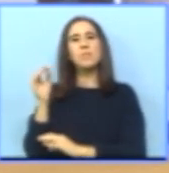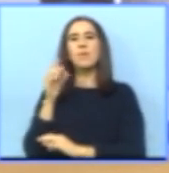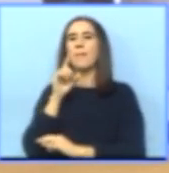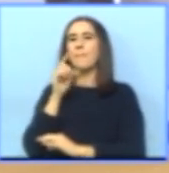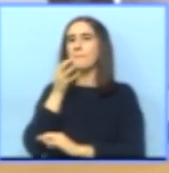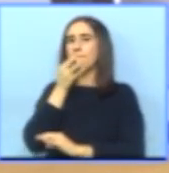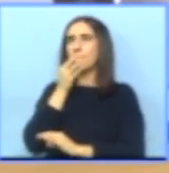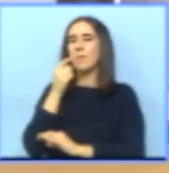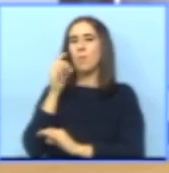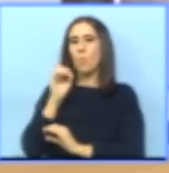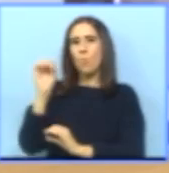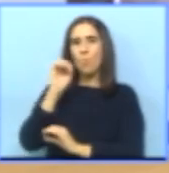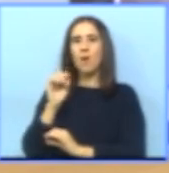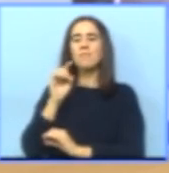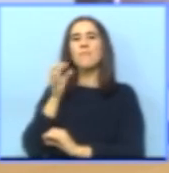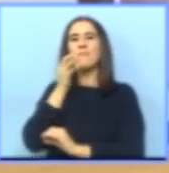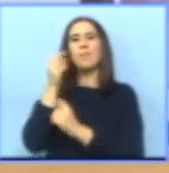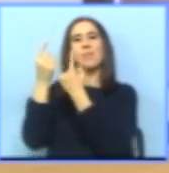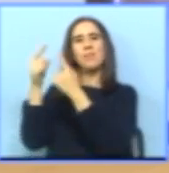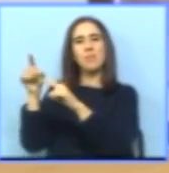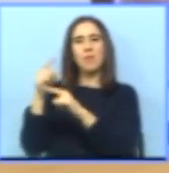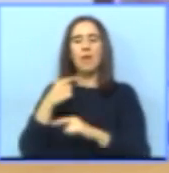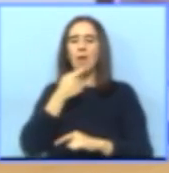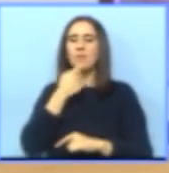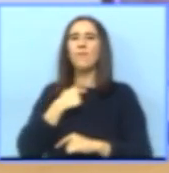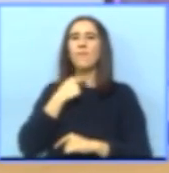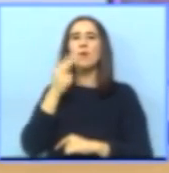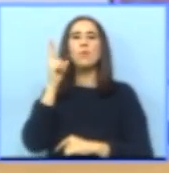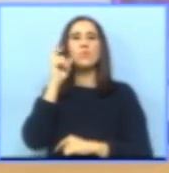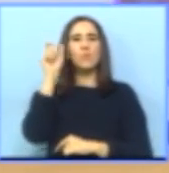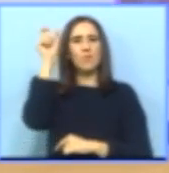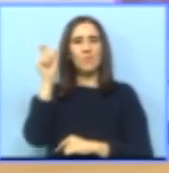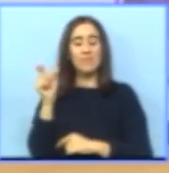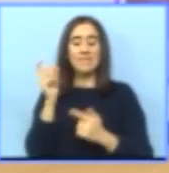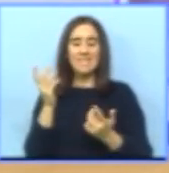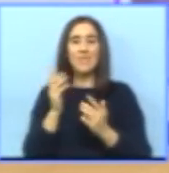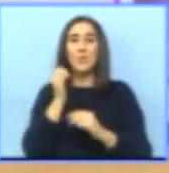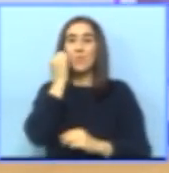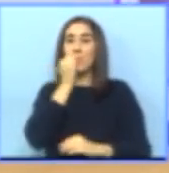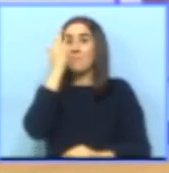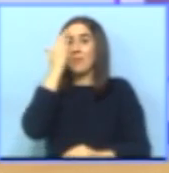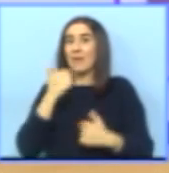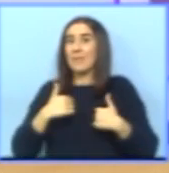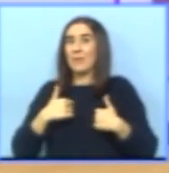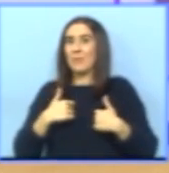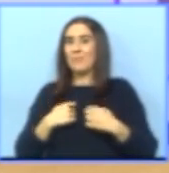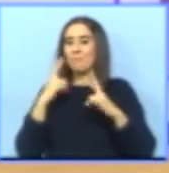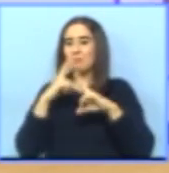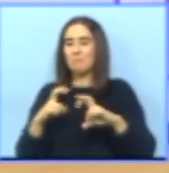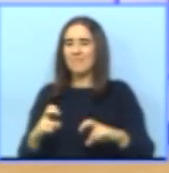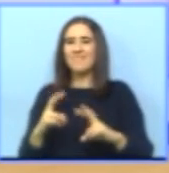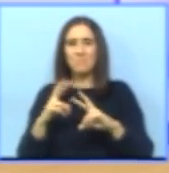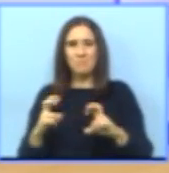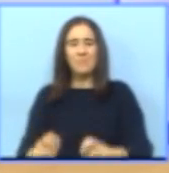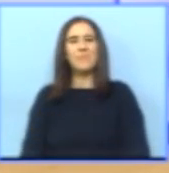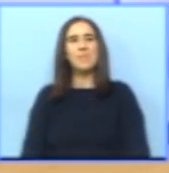E é preciso saber ouvir a sua voz. E o filme, suponho eu, vamos descobrir. Vamos